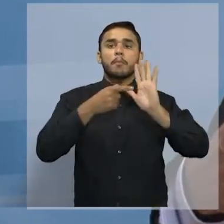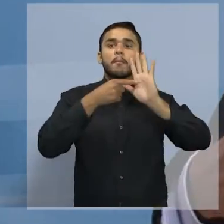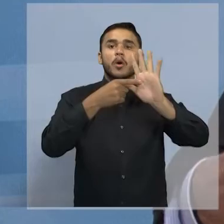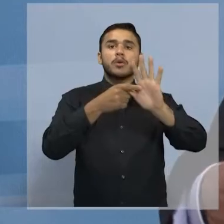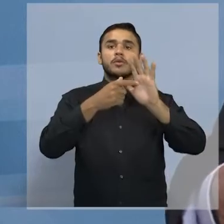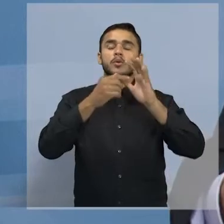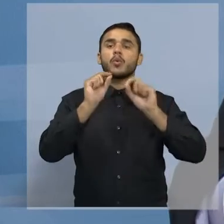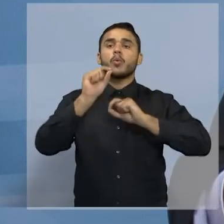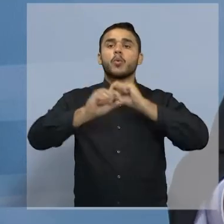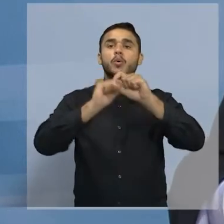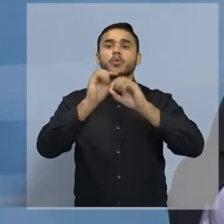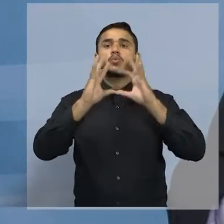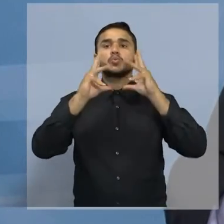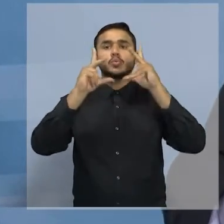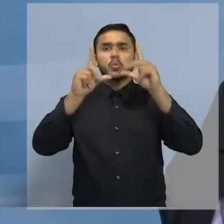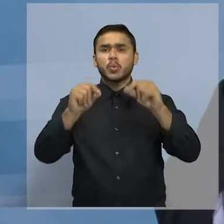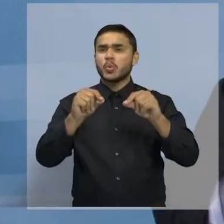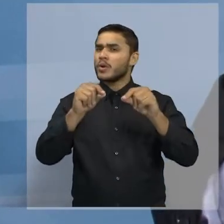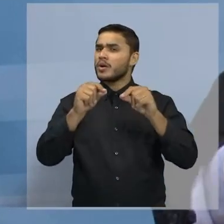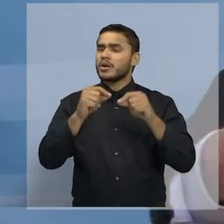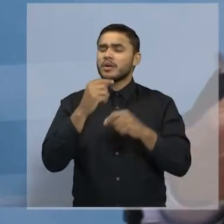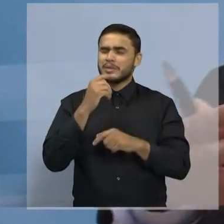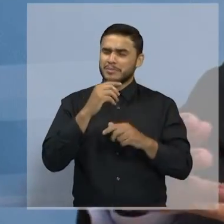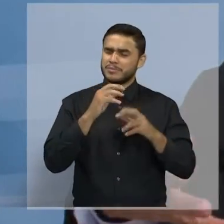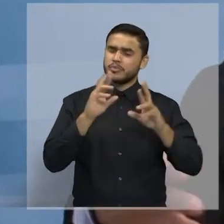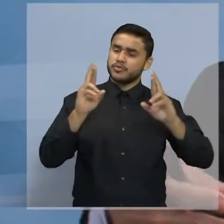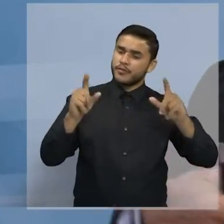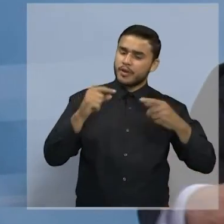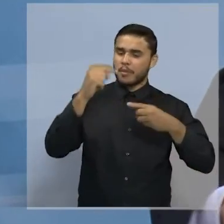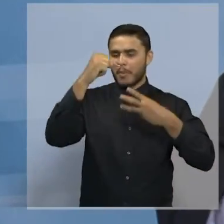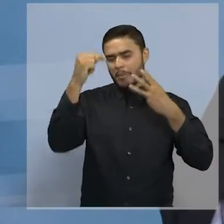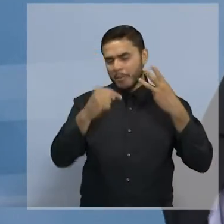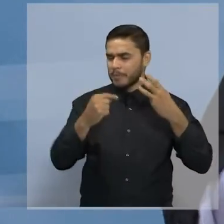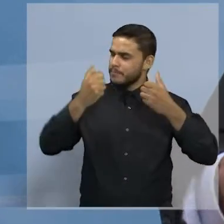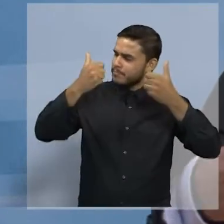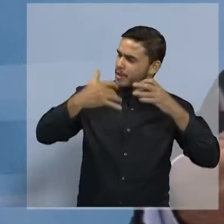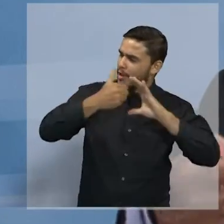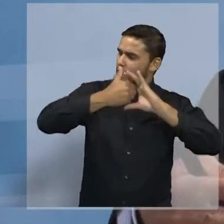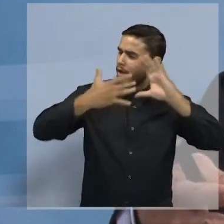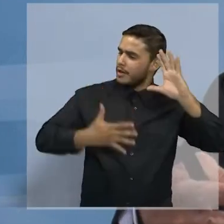esclarecer a população sobre todas essas, digamos, diferenças,